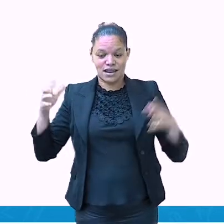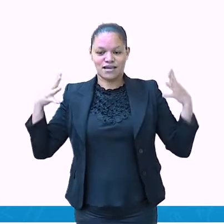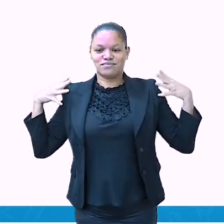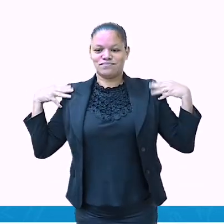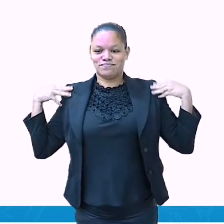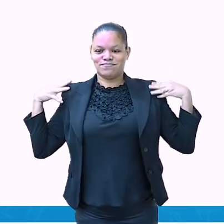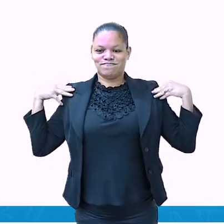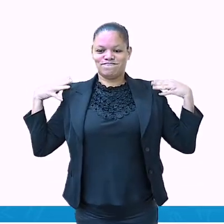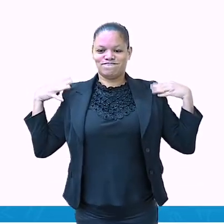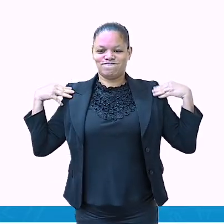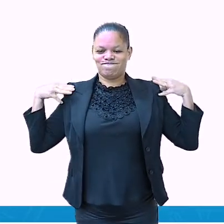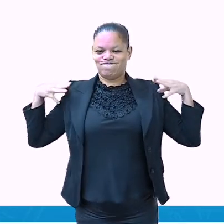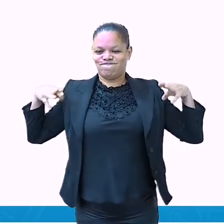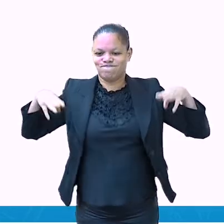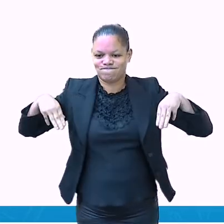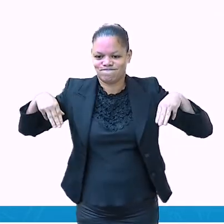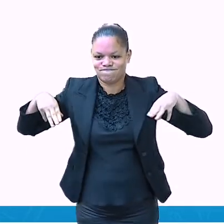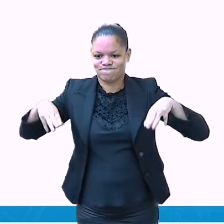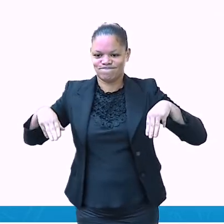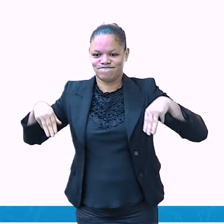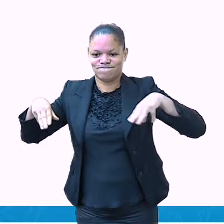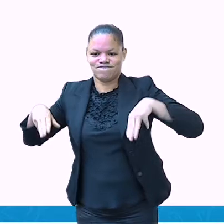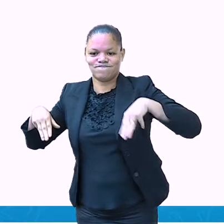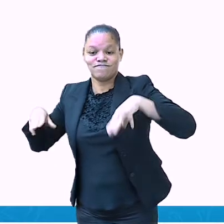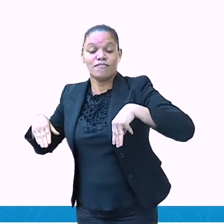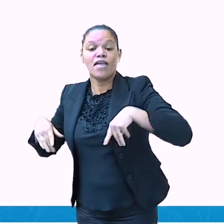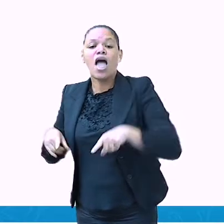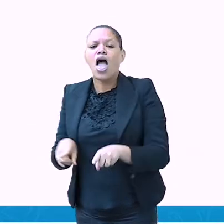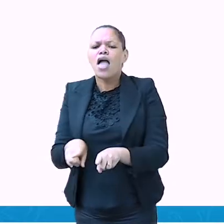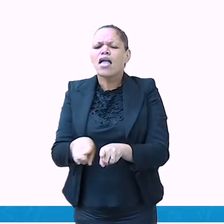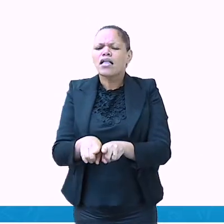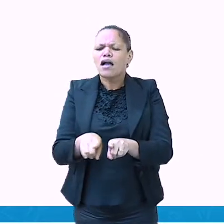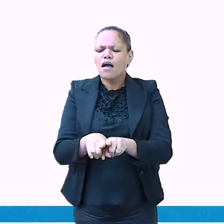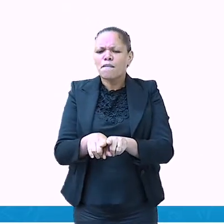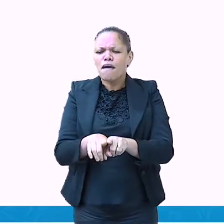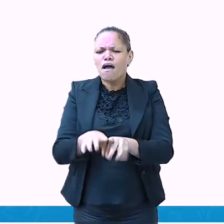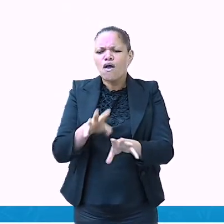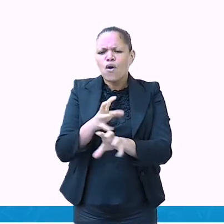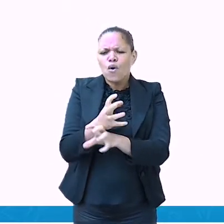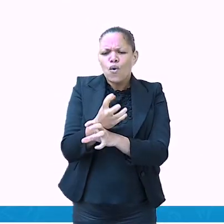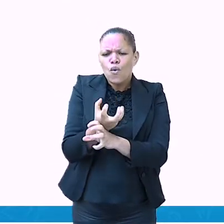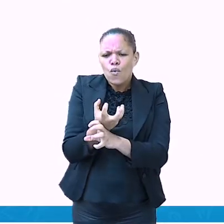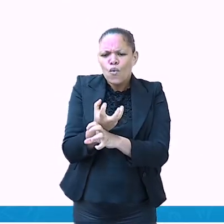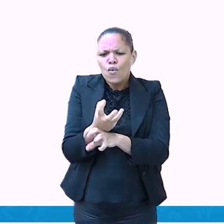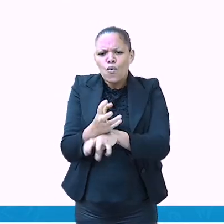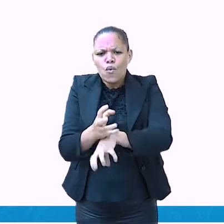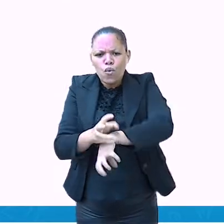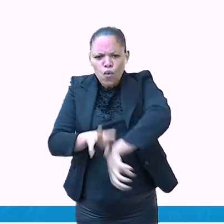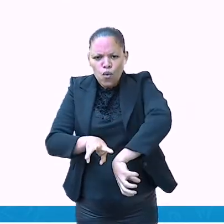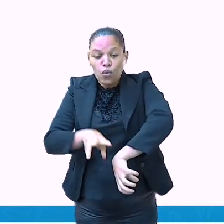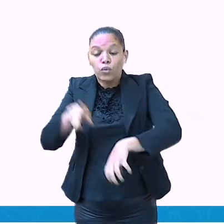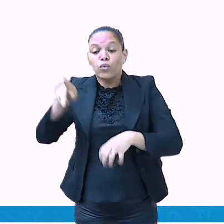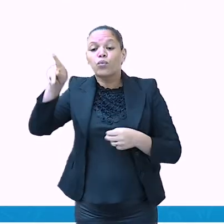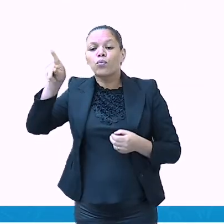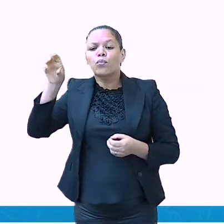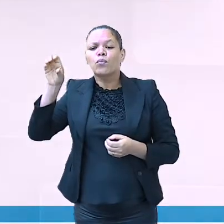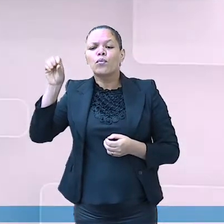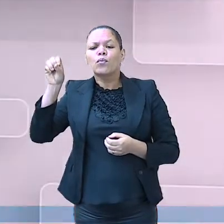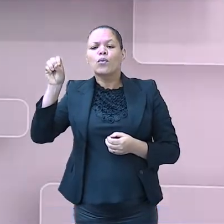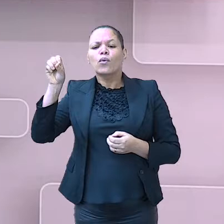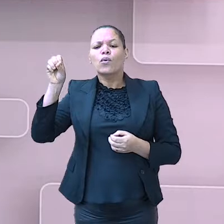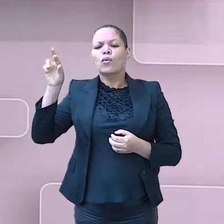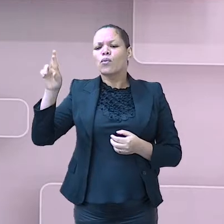ossos porosos, que também são chamados de ossos pneumáticos. Esses ossos, eles têm